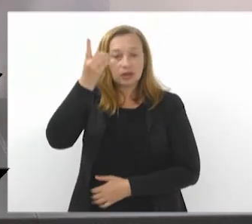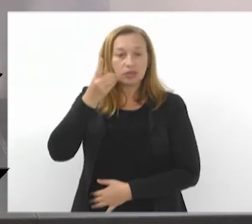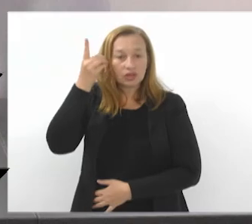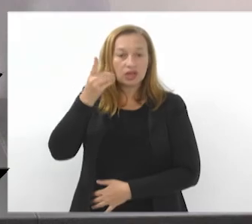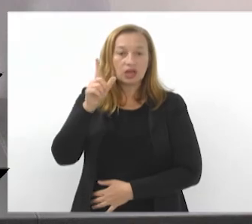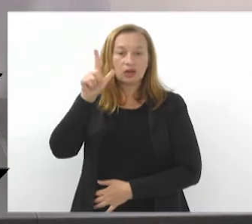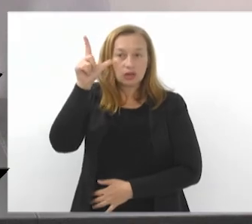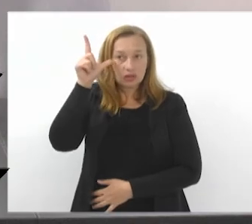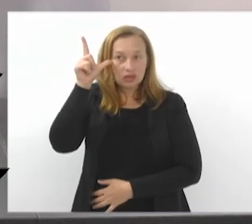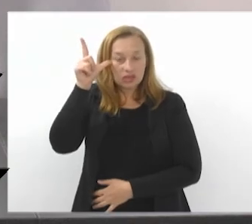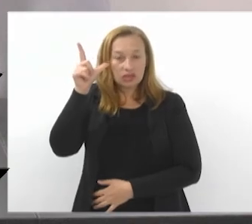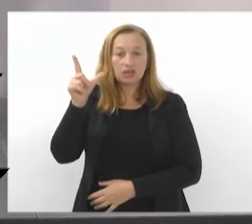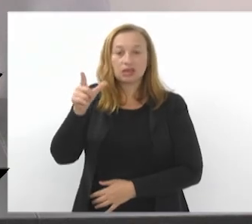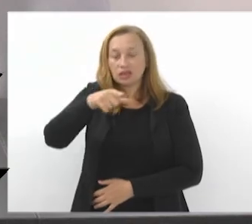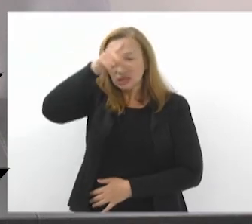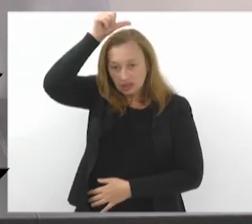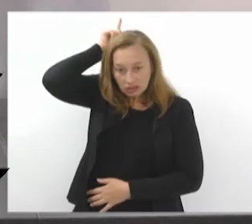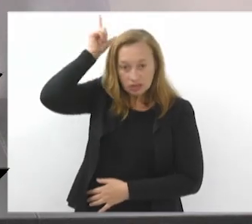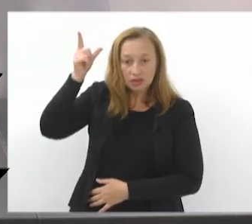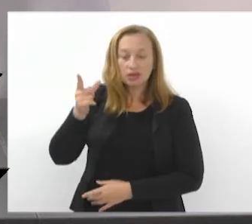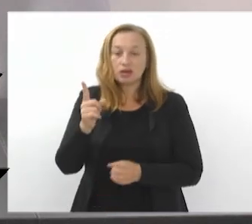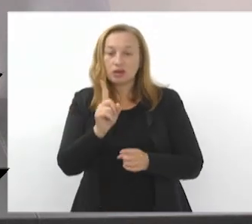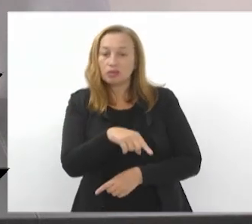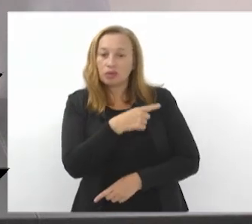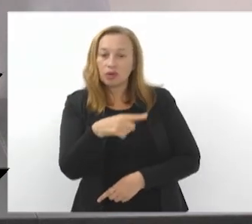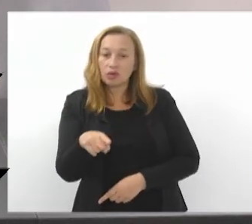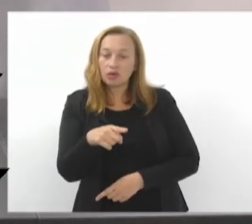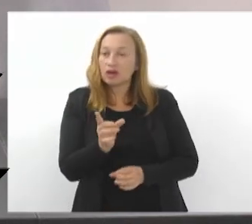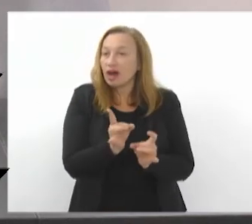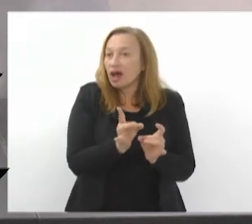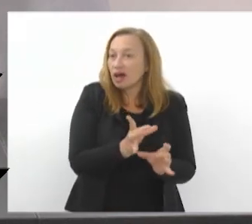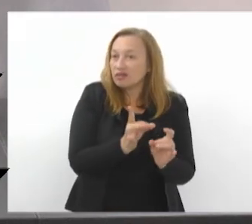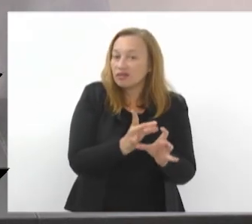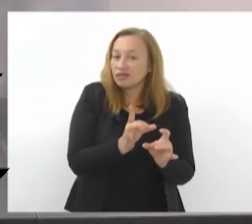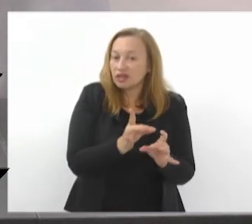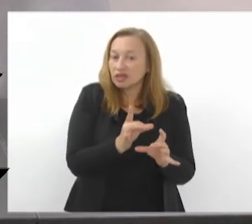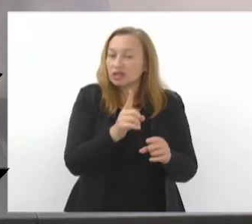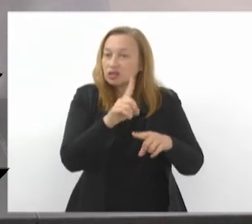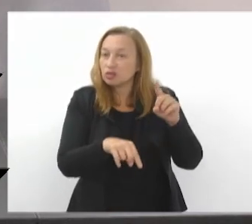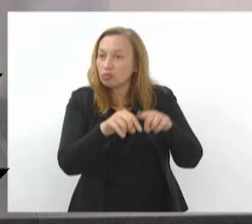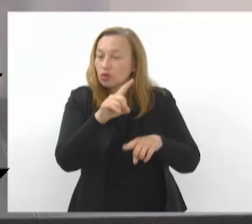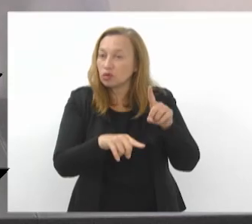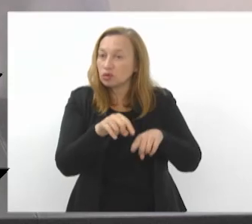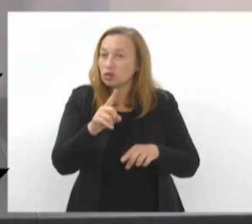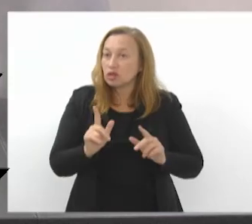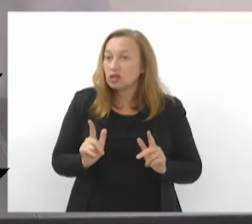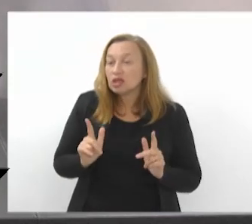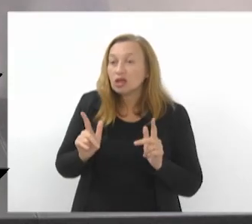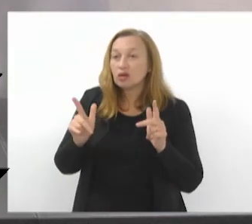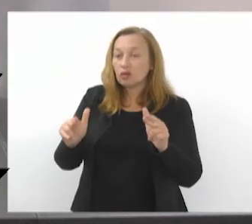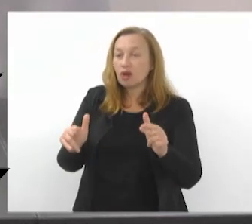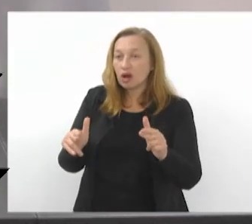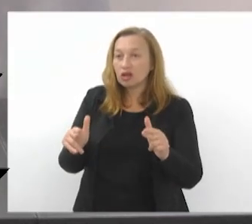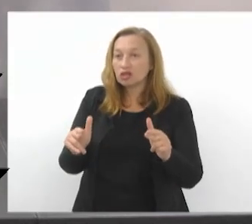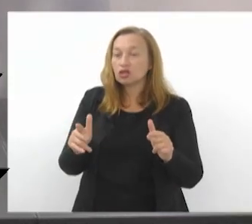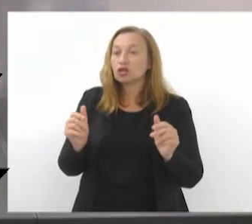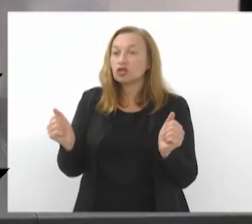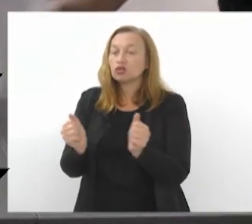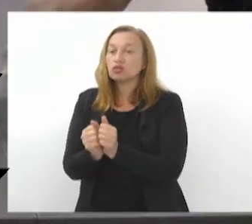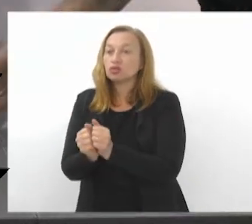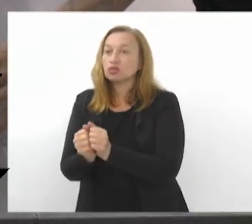deputados Lucinha e Luiz Paulo, que proíbe a exposição e comercialização de produtos similares junto aos produtos